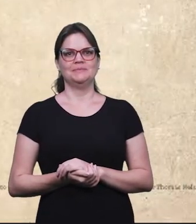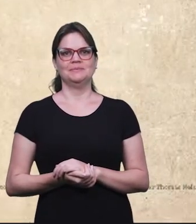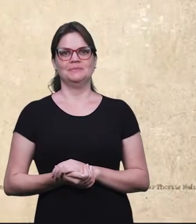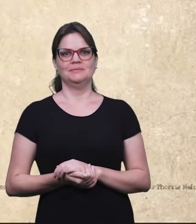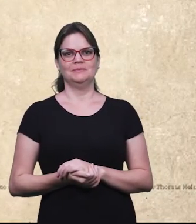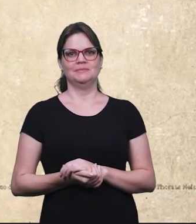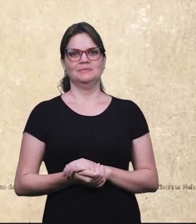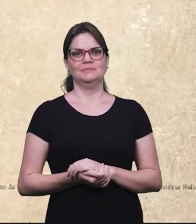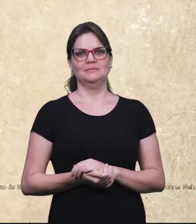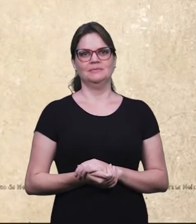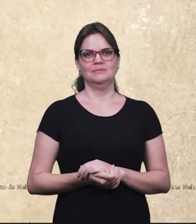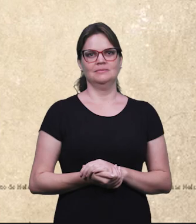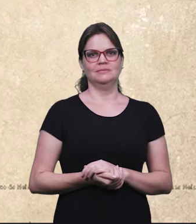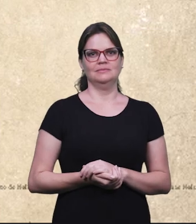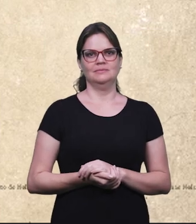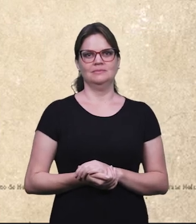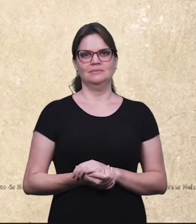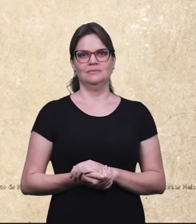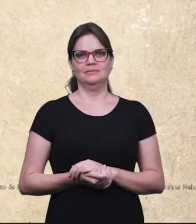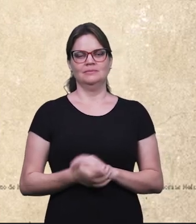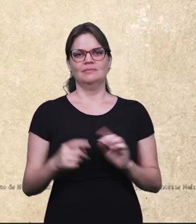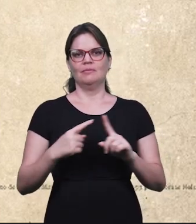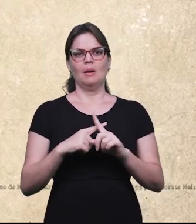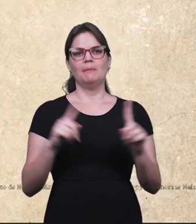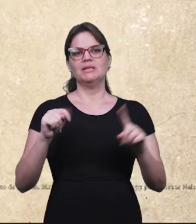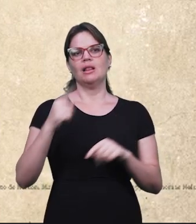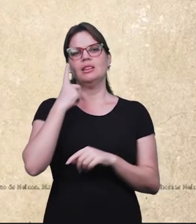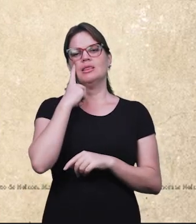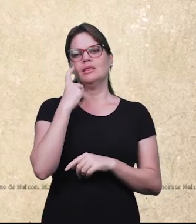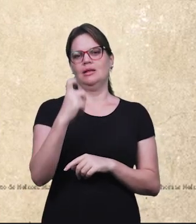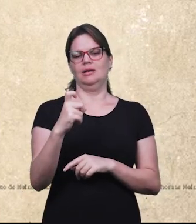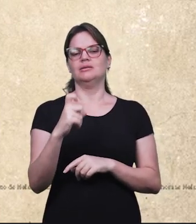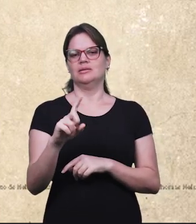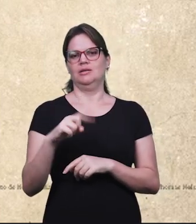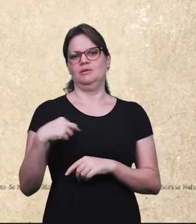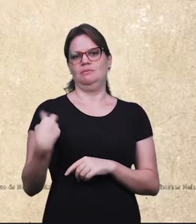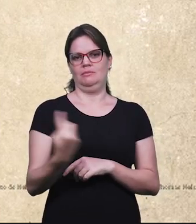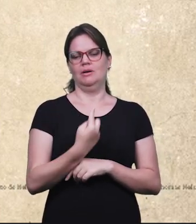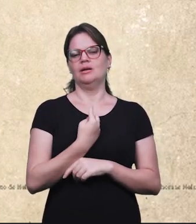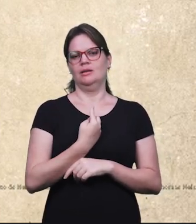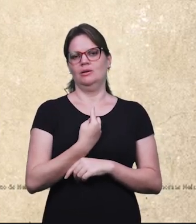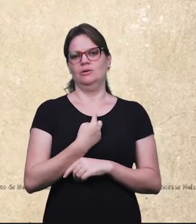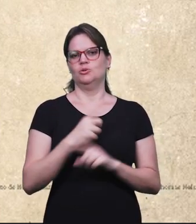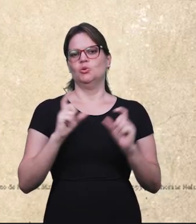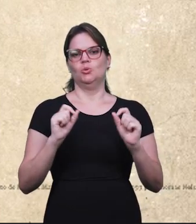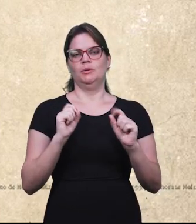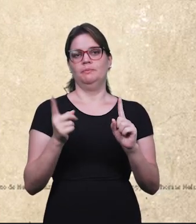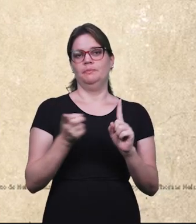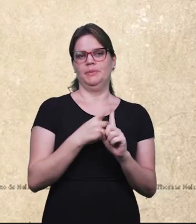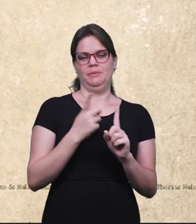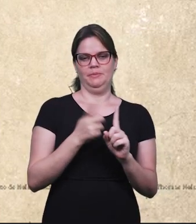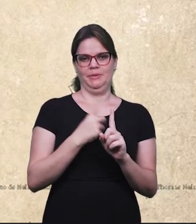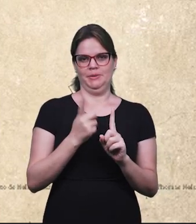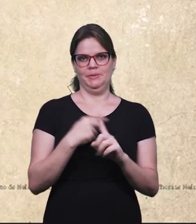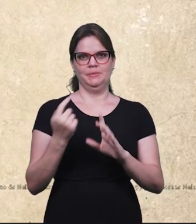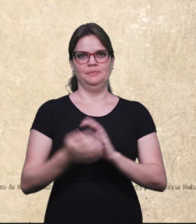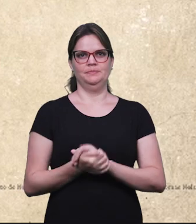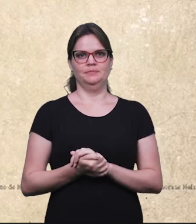mas é interessante nós analisarmos aqui algumas coisas.